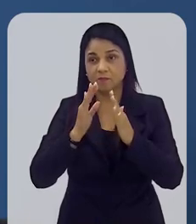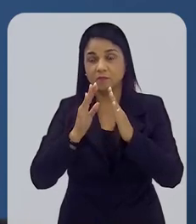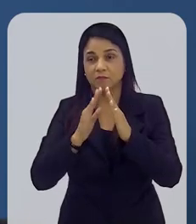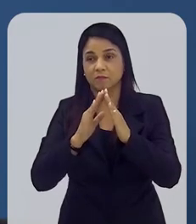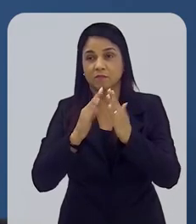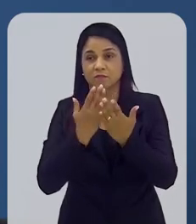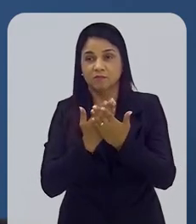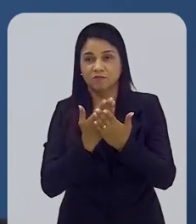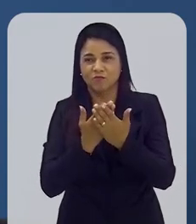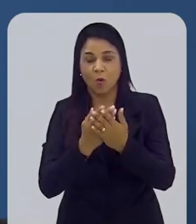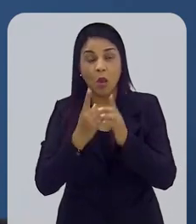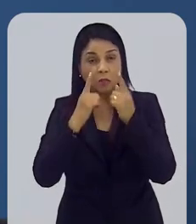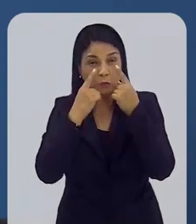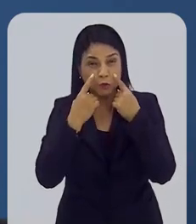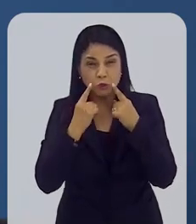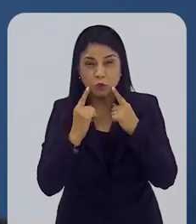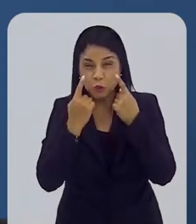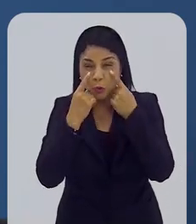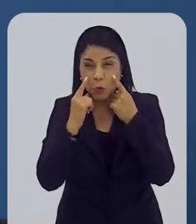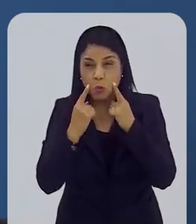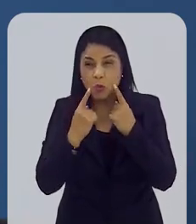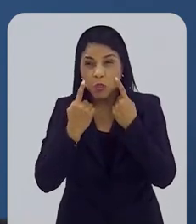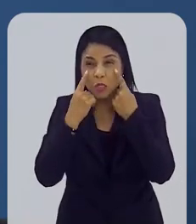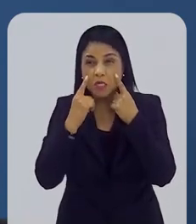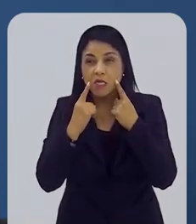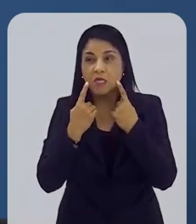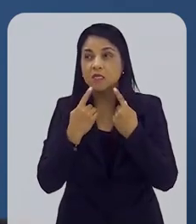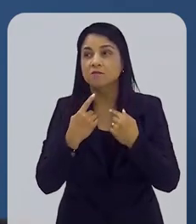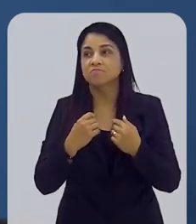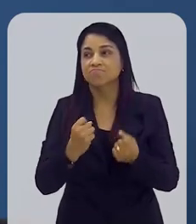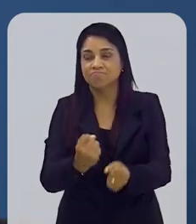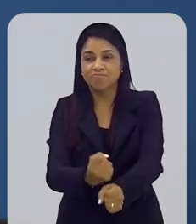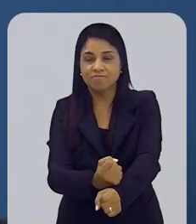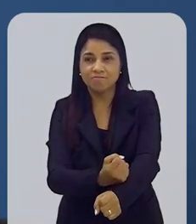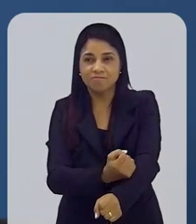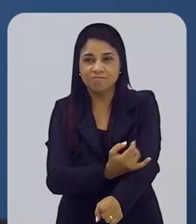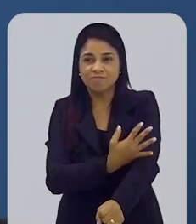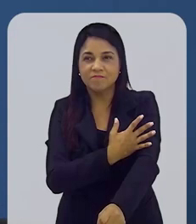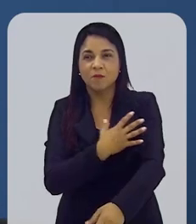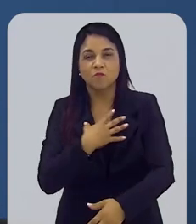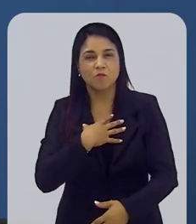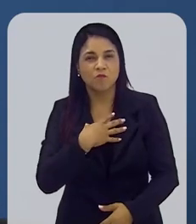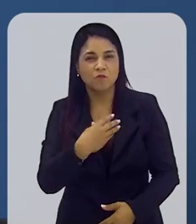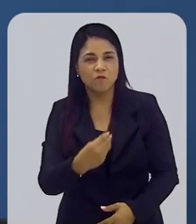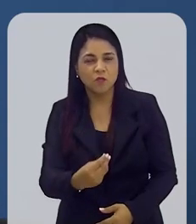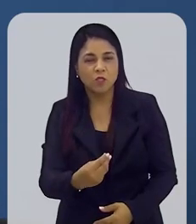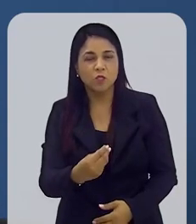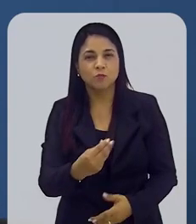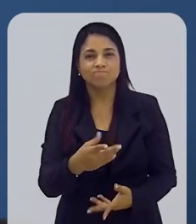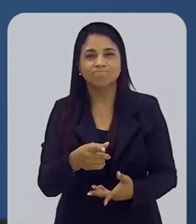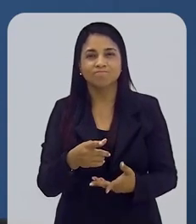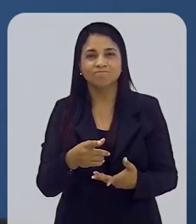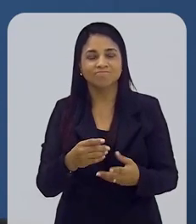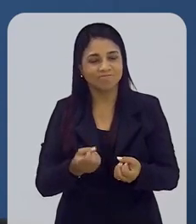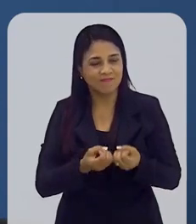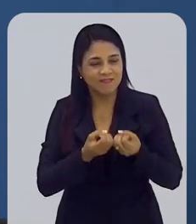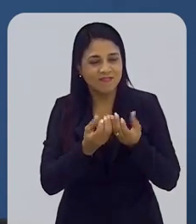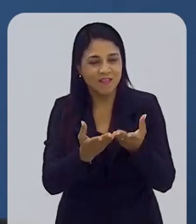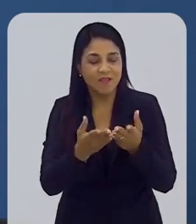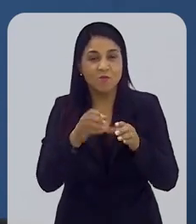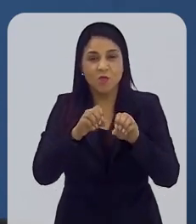que ele estuda hoje, assim, eu chorei tanto, tanto, tanto por poder proporcionar ao meu filho de ter uma